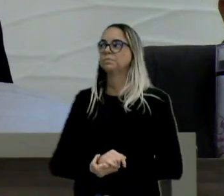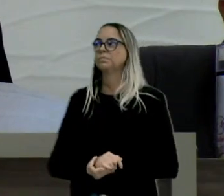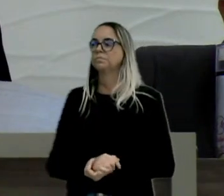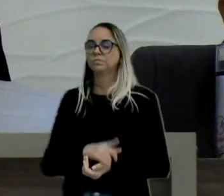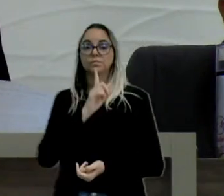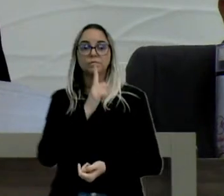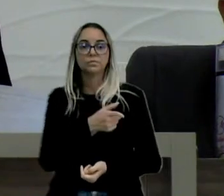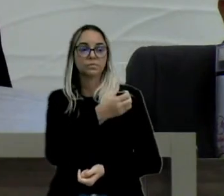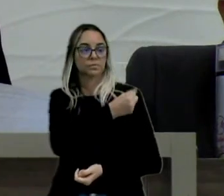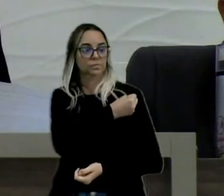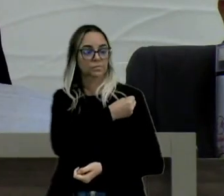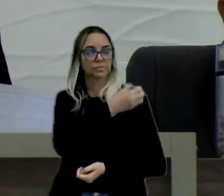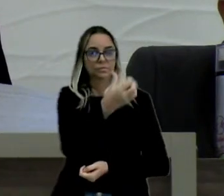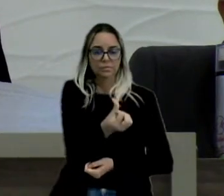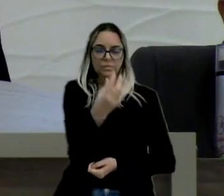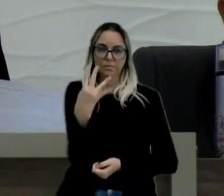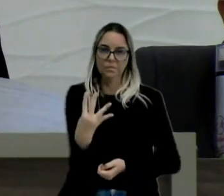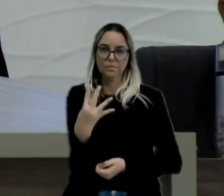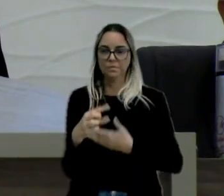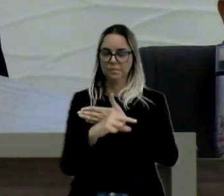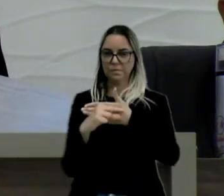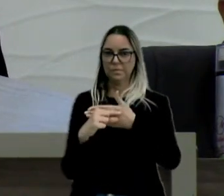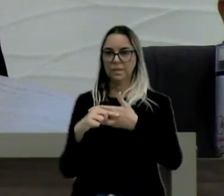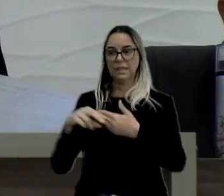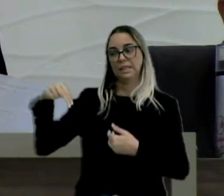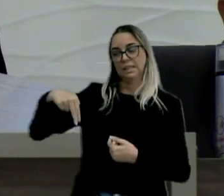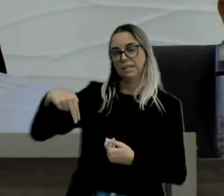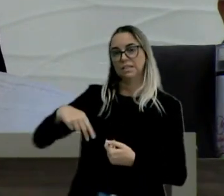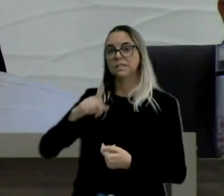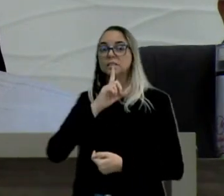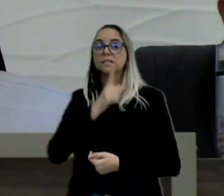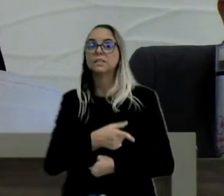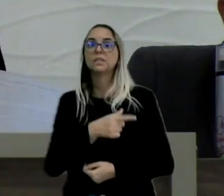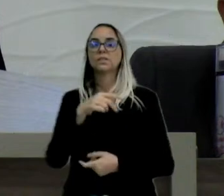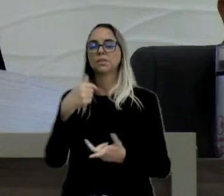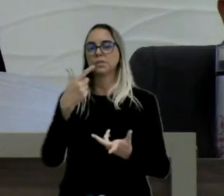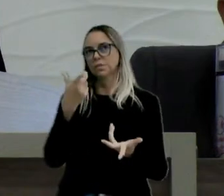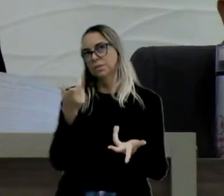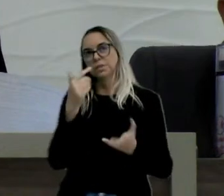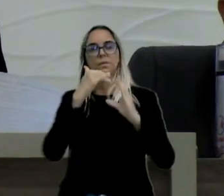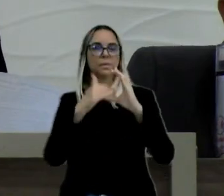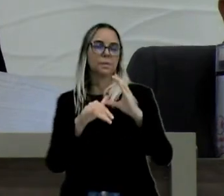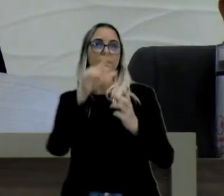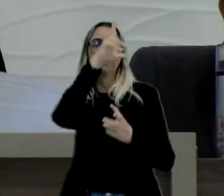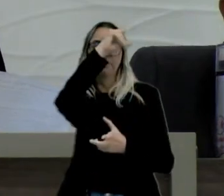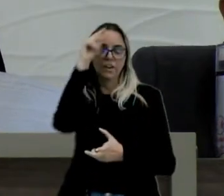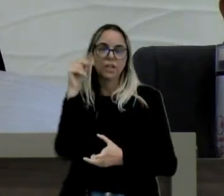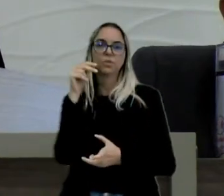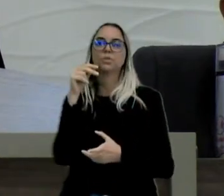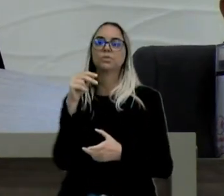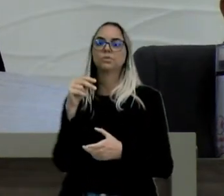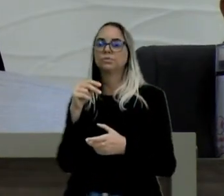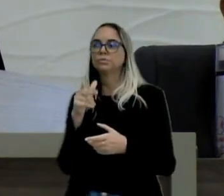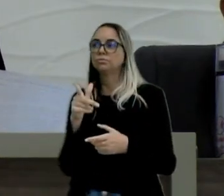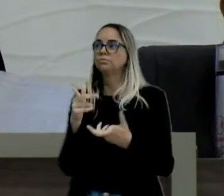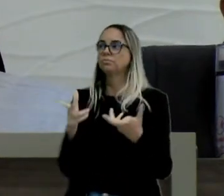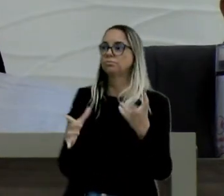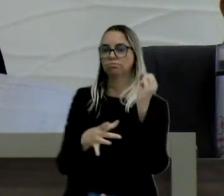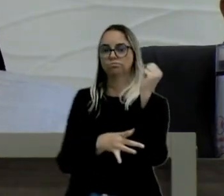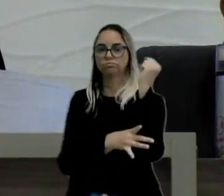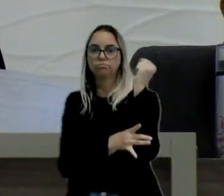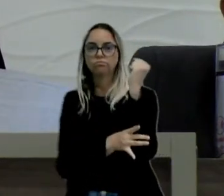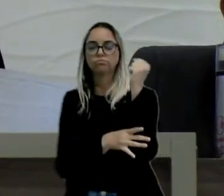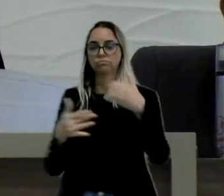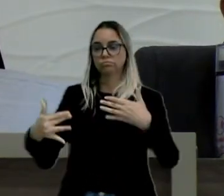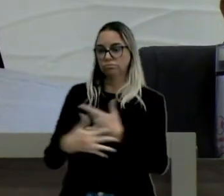da vereadora do hospital ao prefeito do município que por meio de autarquia de trânsito e segurança de sento do Una